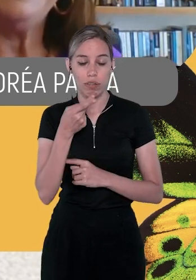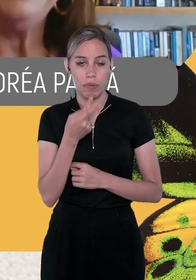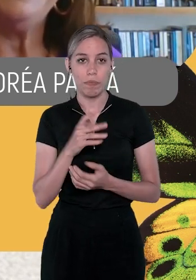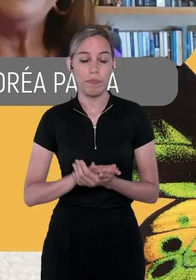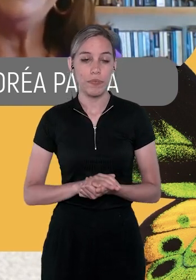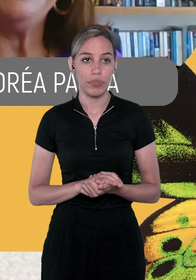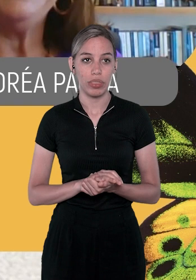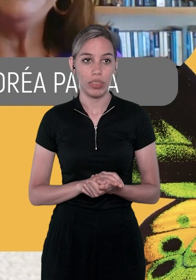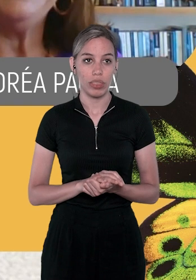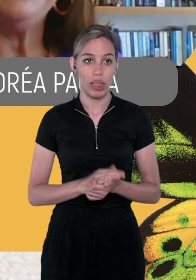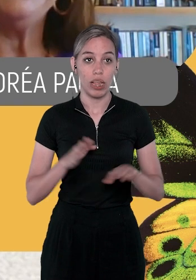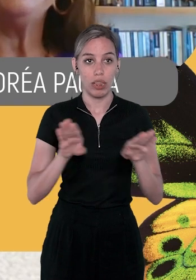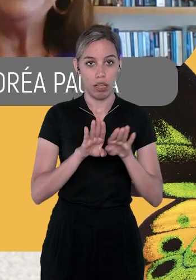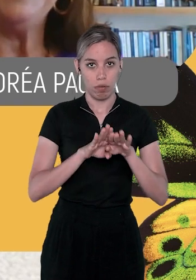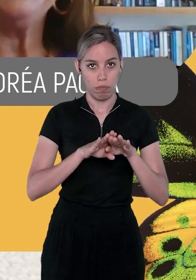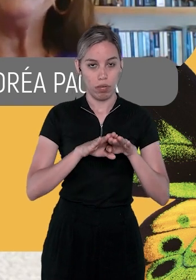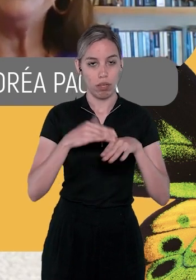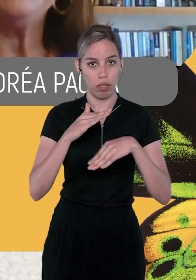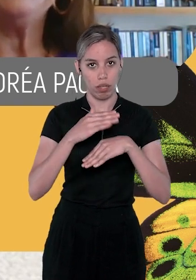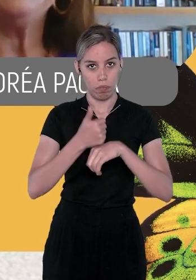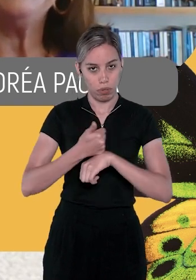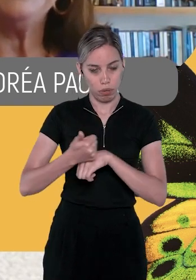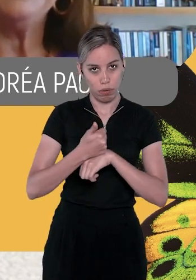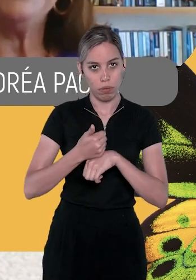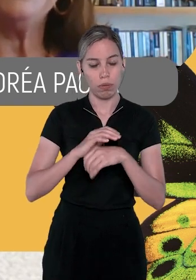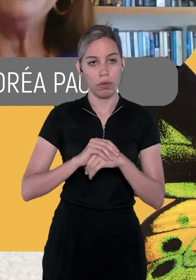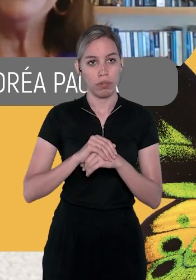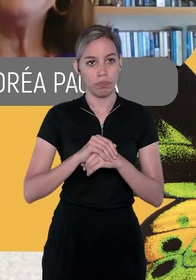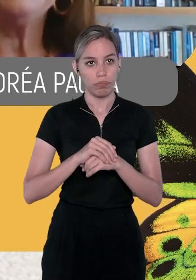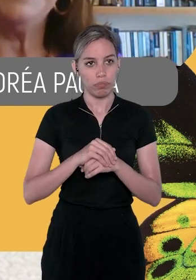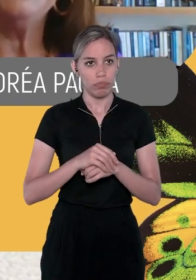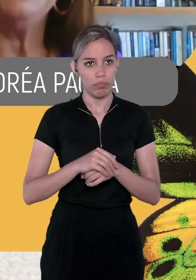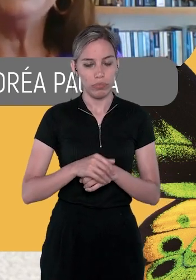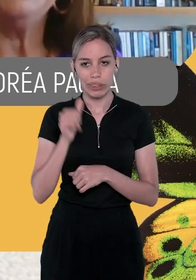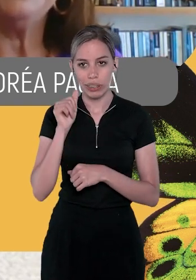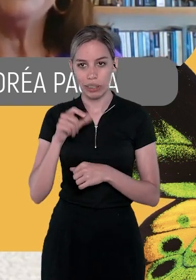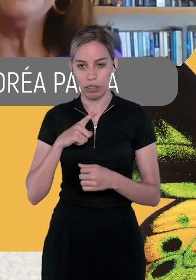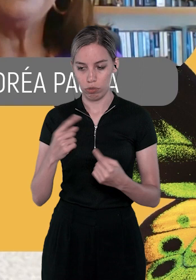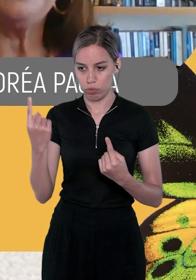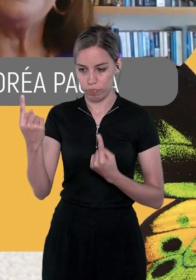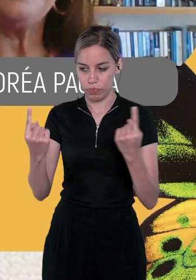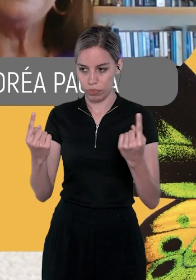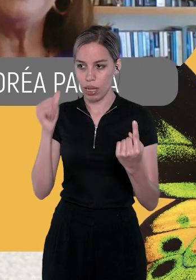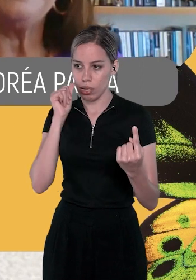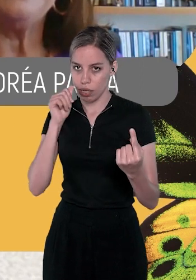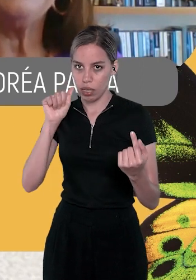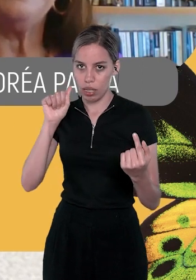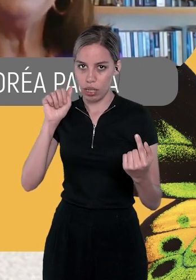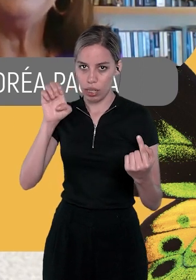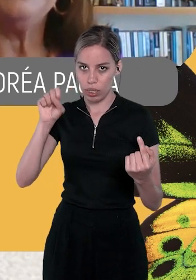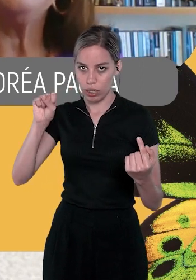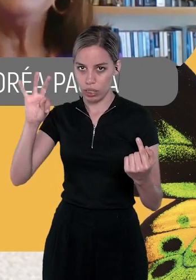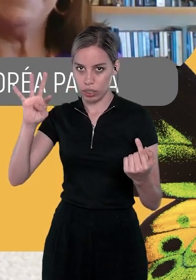né? Que na relação entre os dois personagens, o Afonso e a Esther é uma feminista e